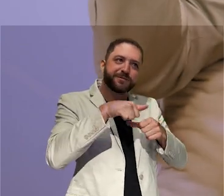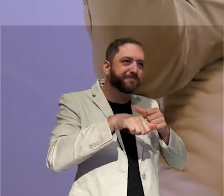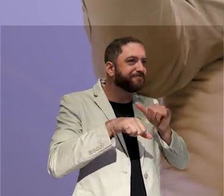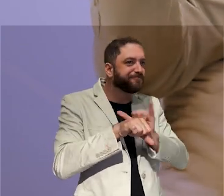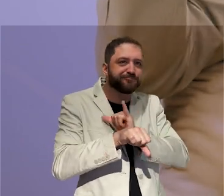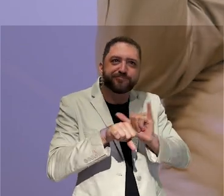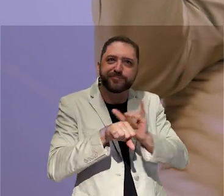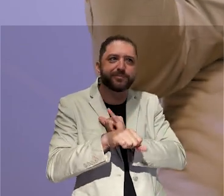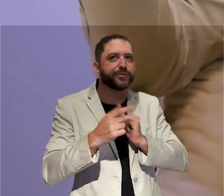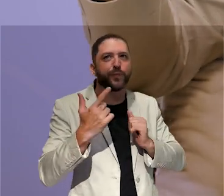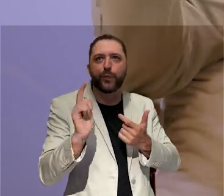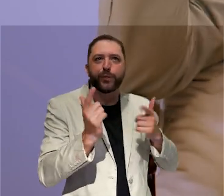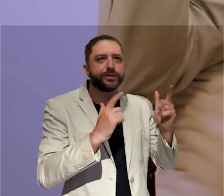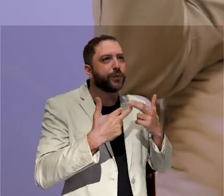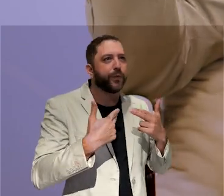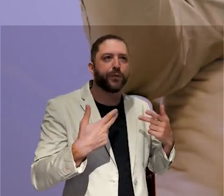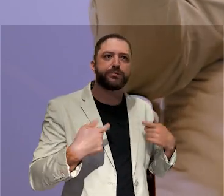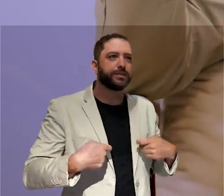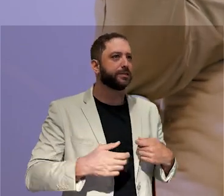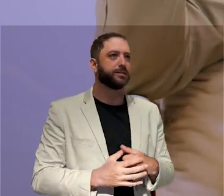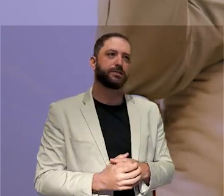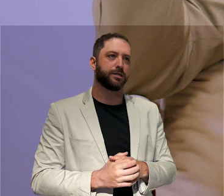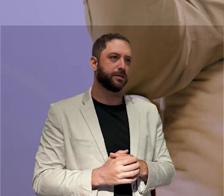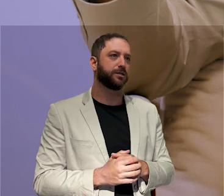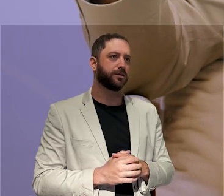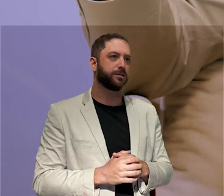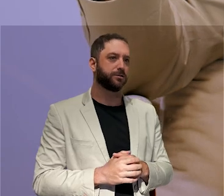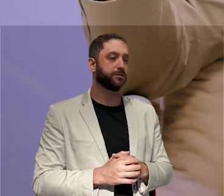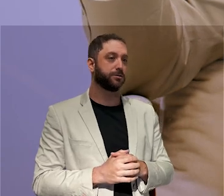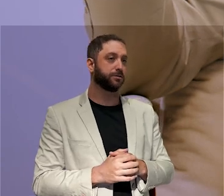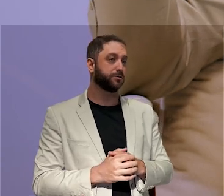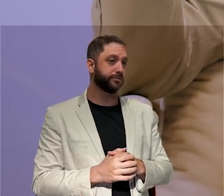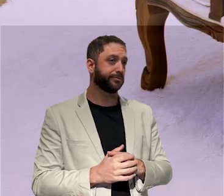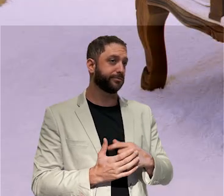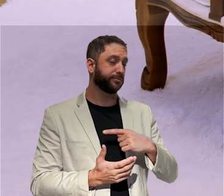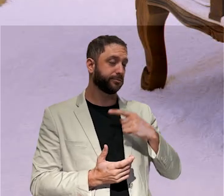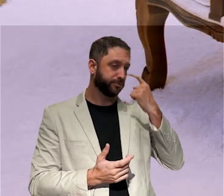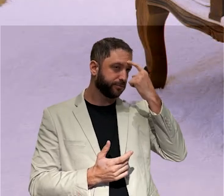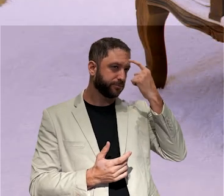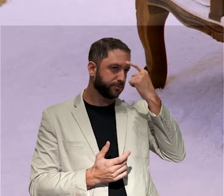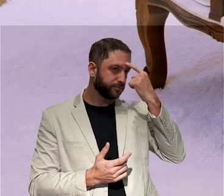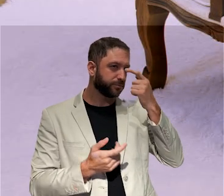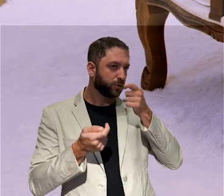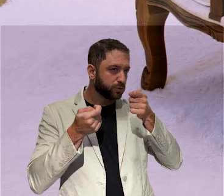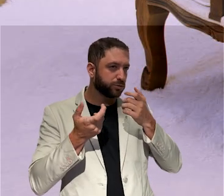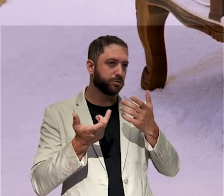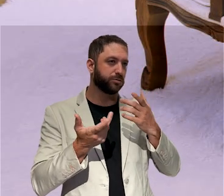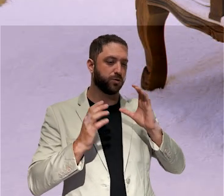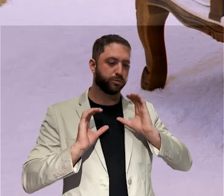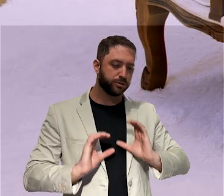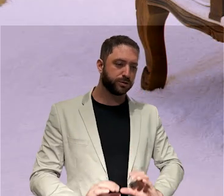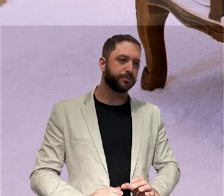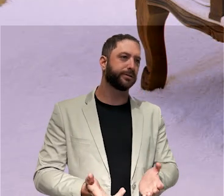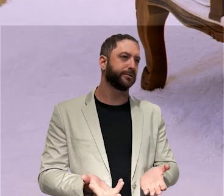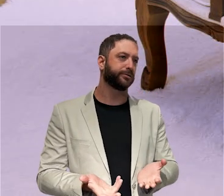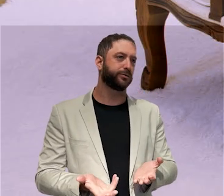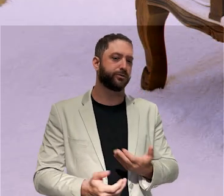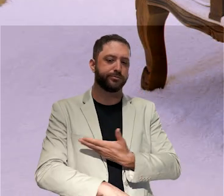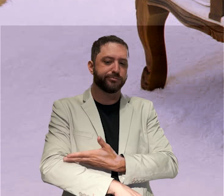ser reprogramadas, elas precisam ser ressignificadas de várias coisas. Isso a nível emocional,